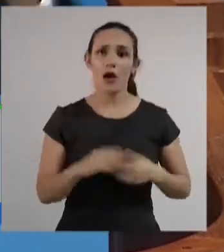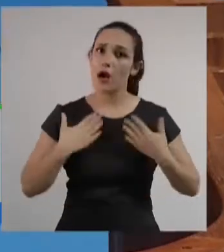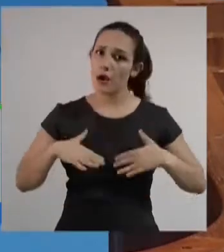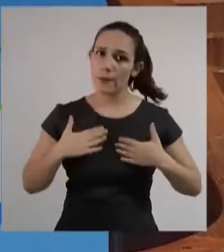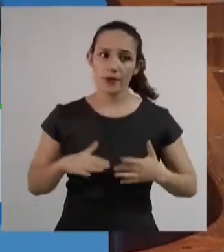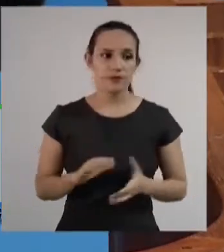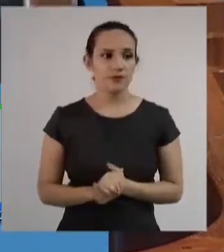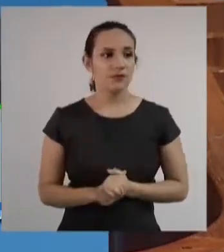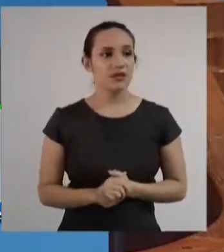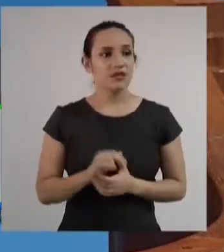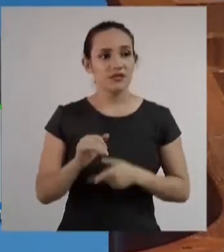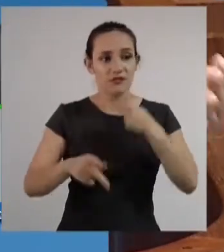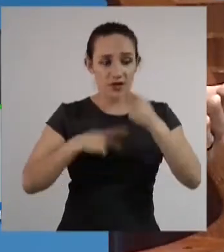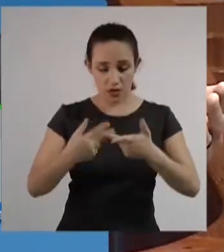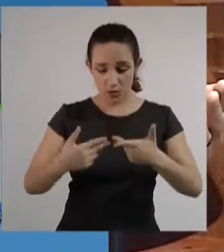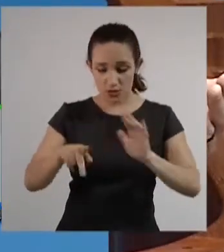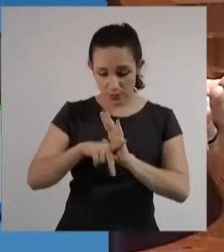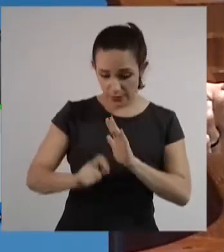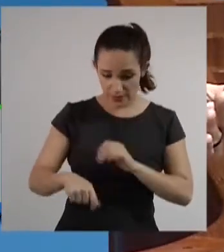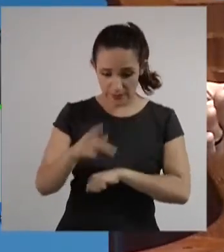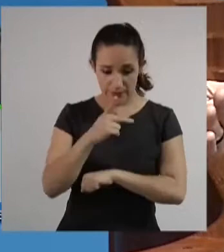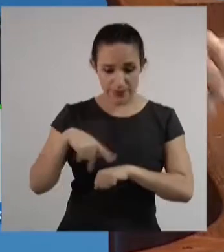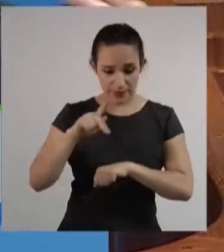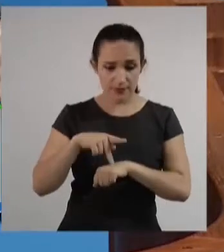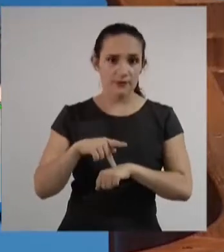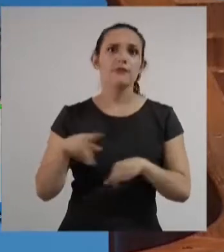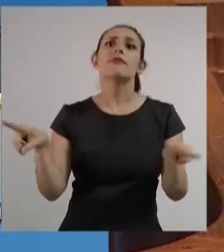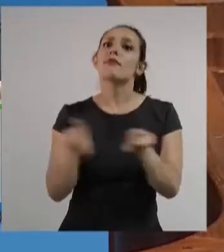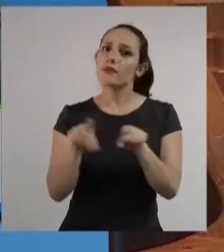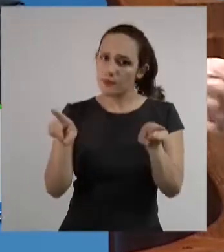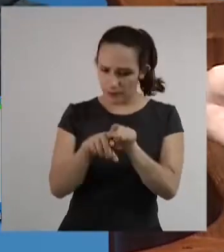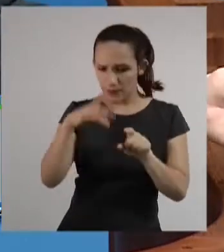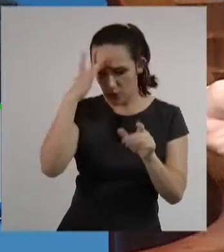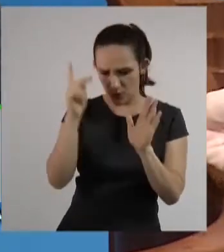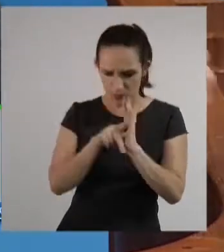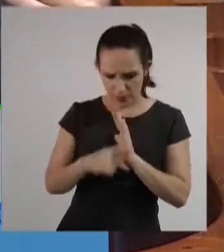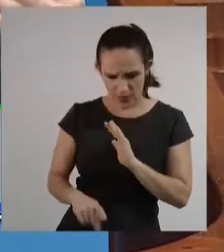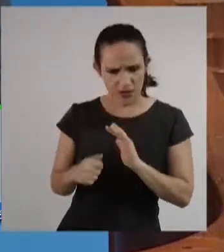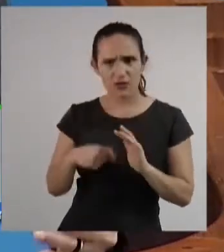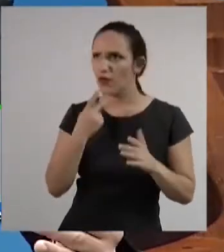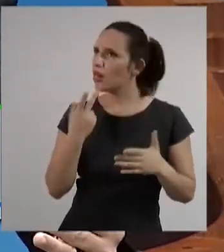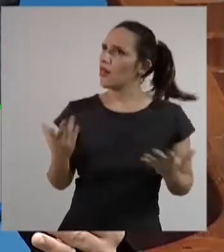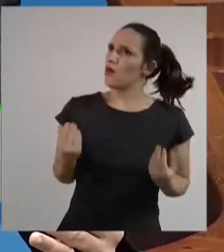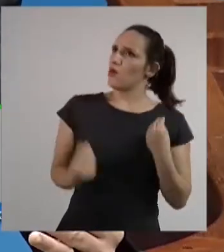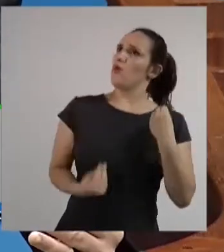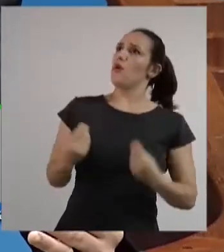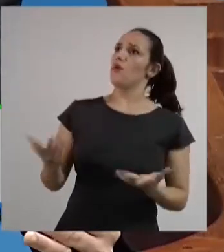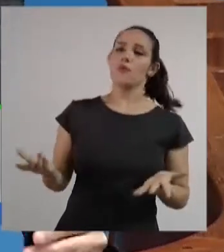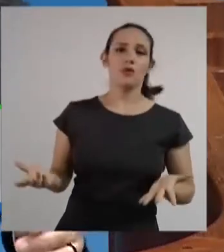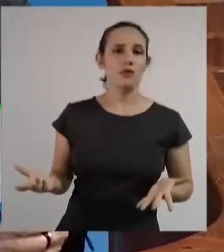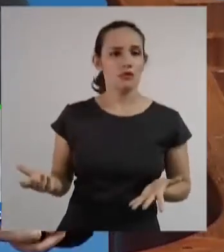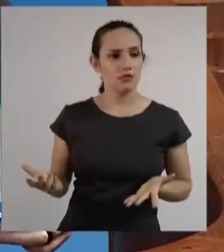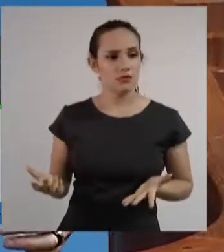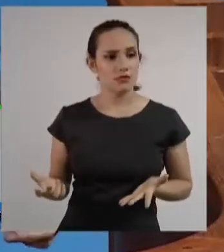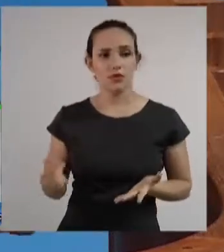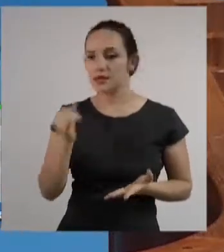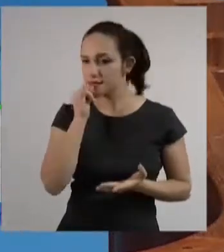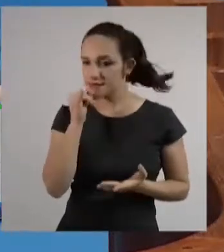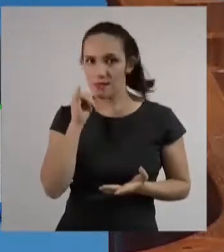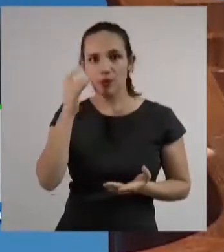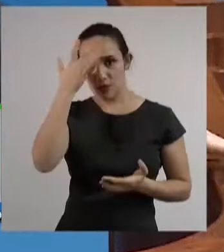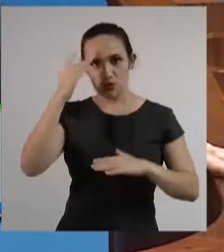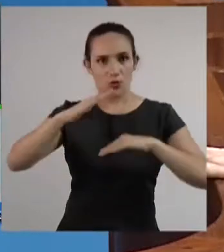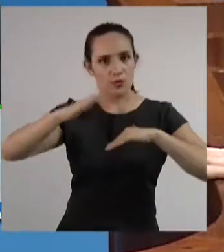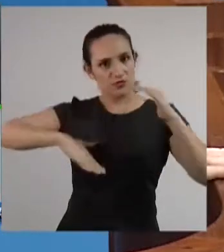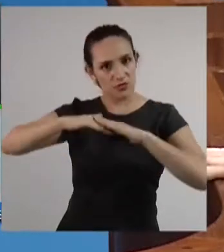E quando ele fala alguma coisa aqui dentro, as pessoas também reagem, como